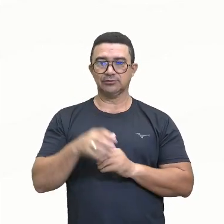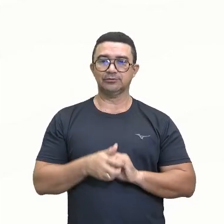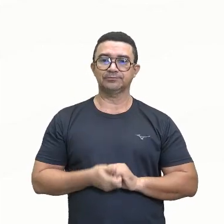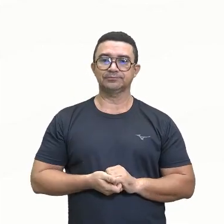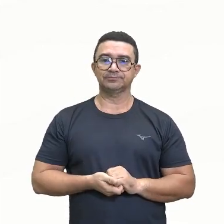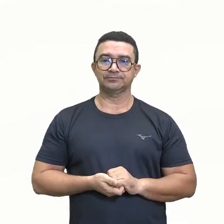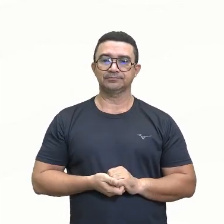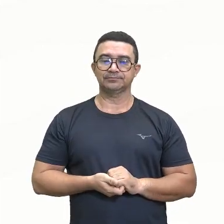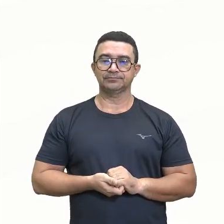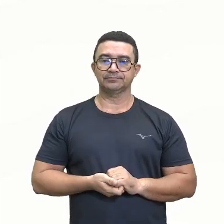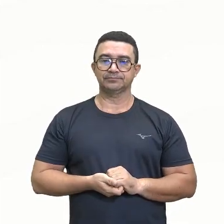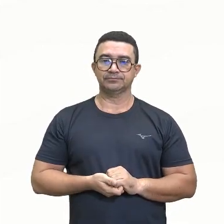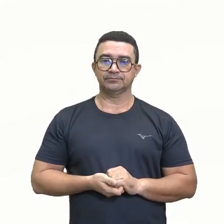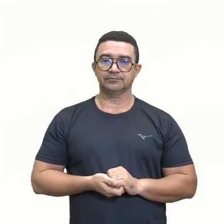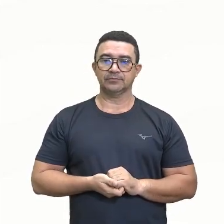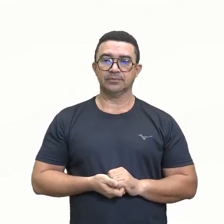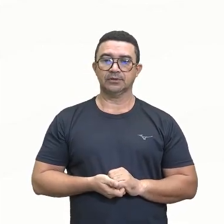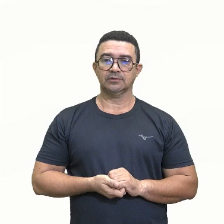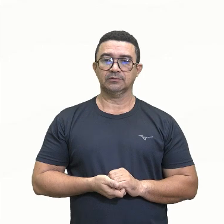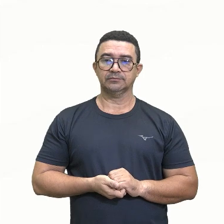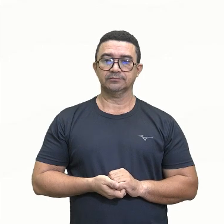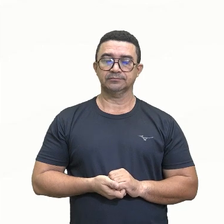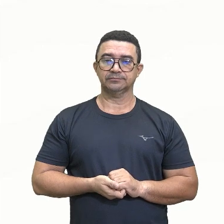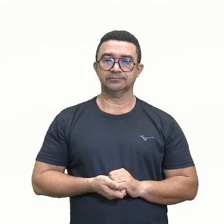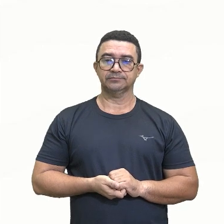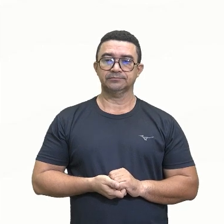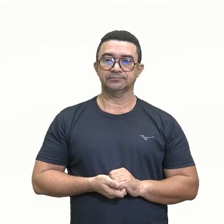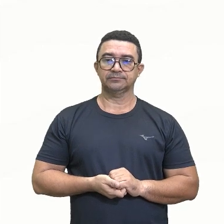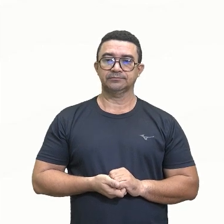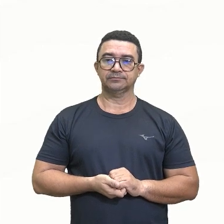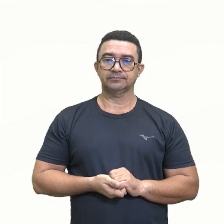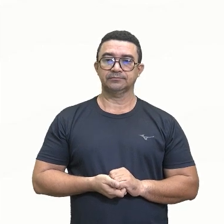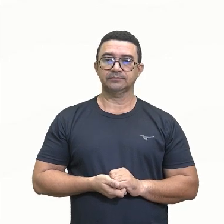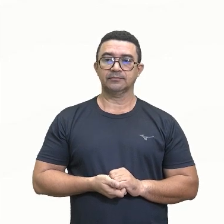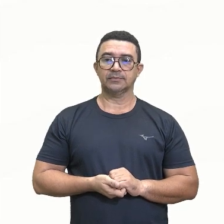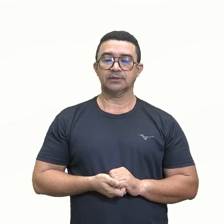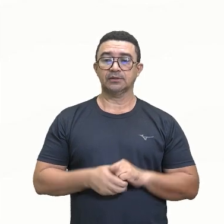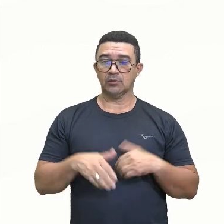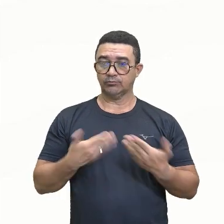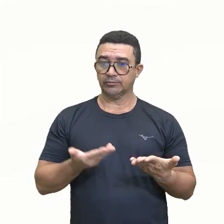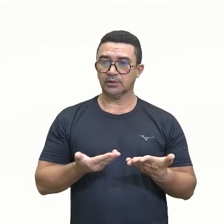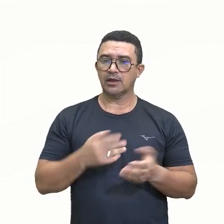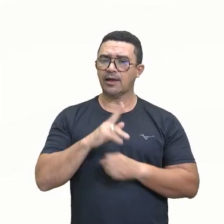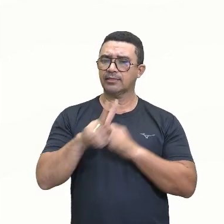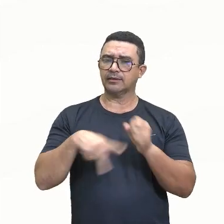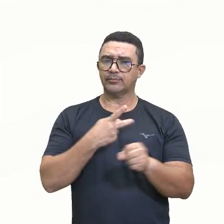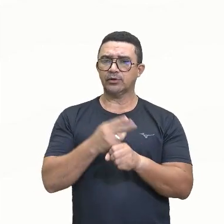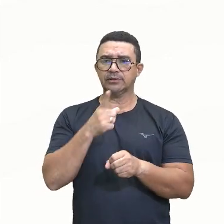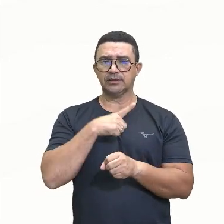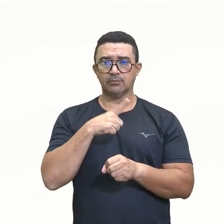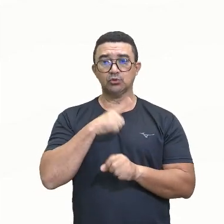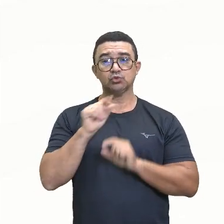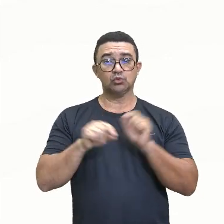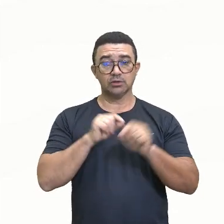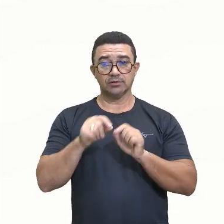por 3, tá? Você pode fazer essas duas formas. Fazendo dessa forma, então, nós temos,